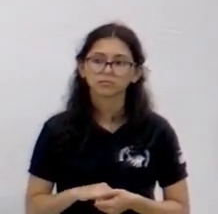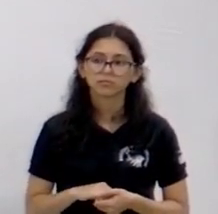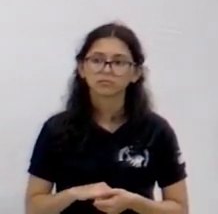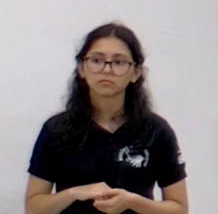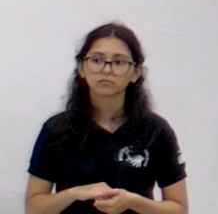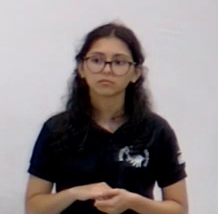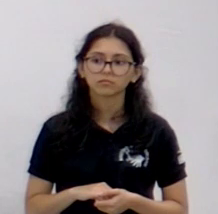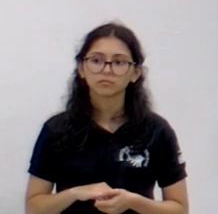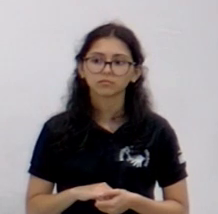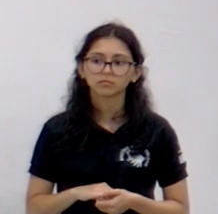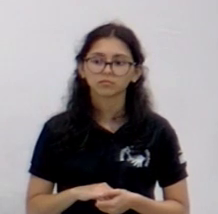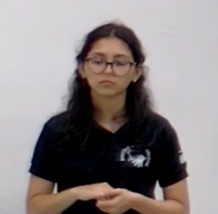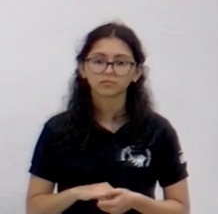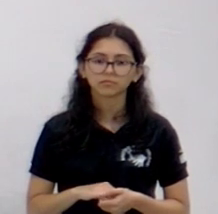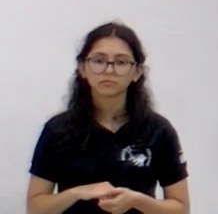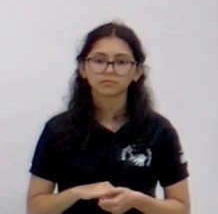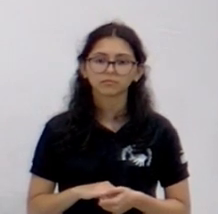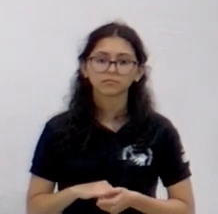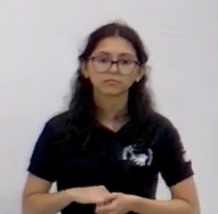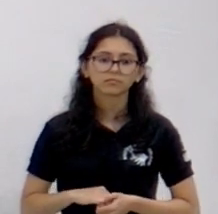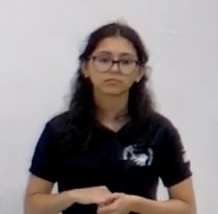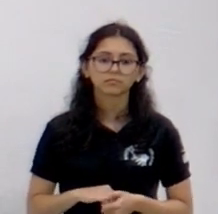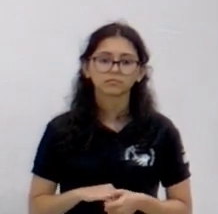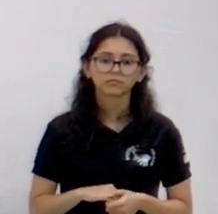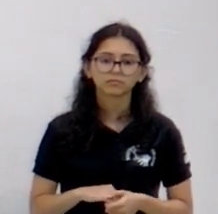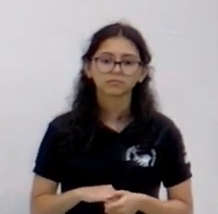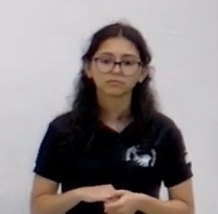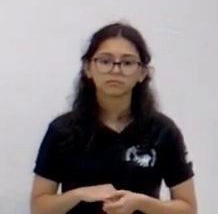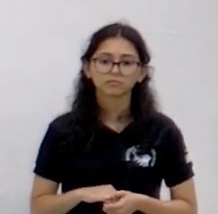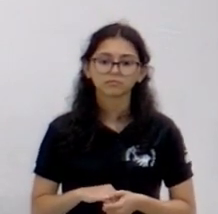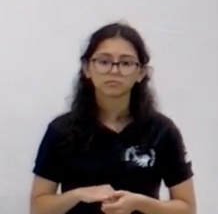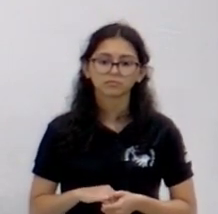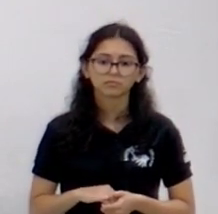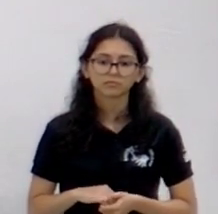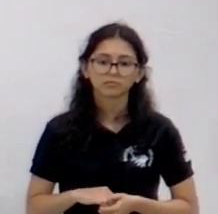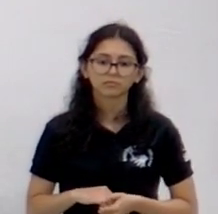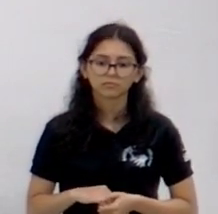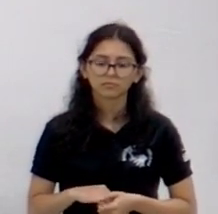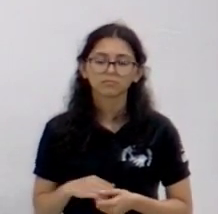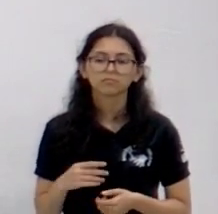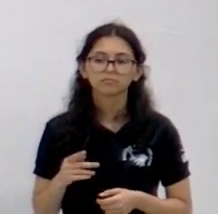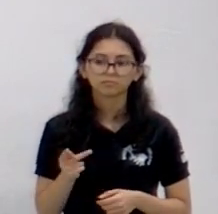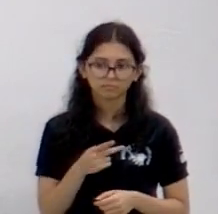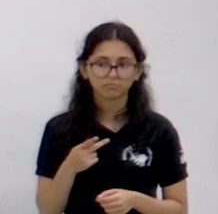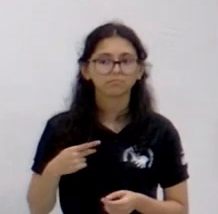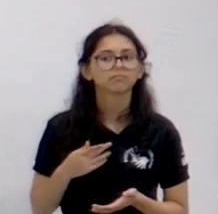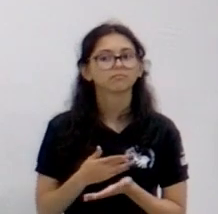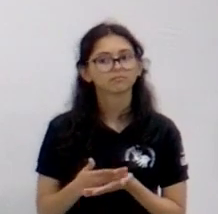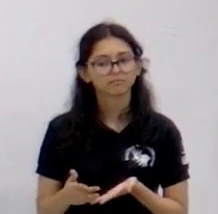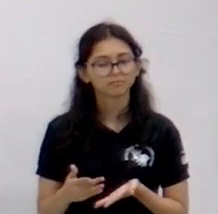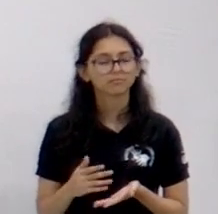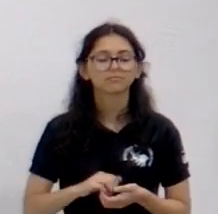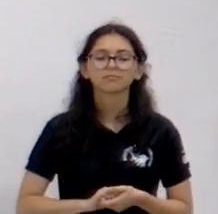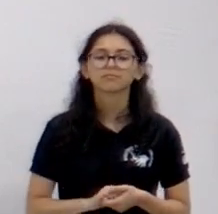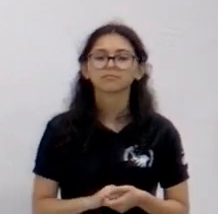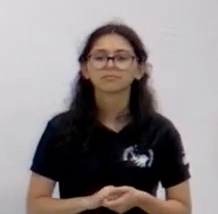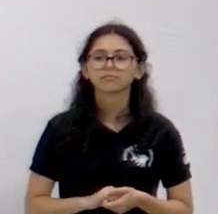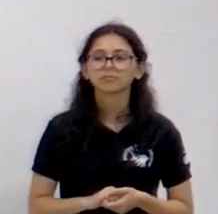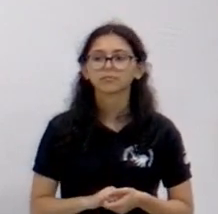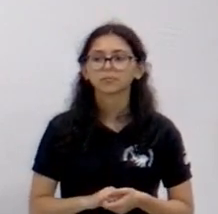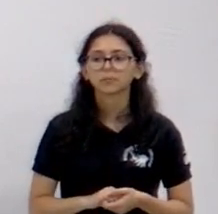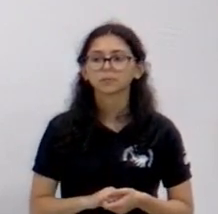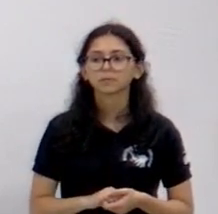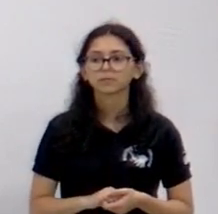pouco da sequência, mas vamos continuar. O terceiro tópico, perdão. O poder de um